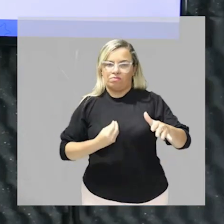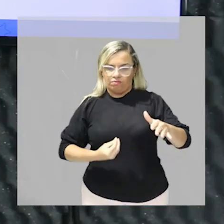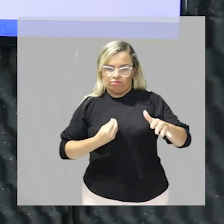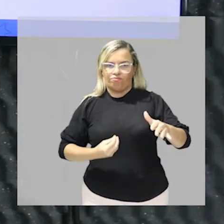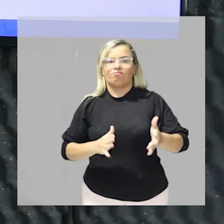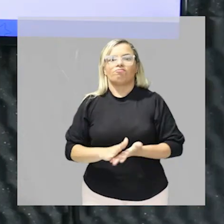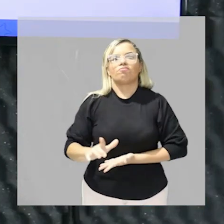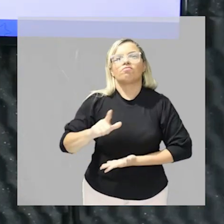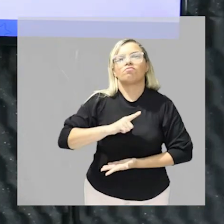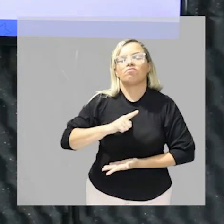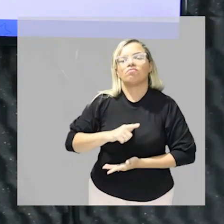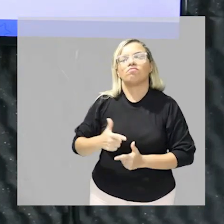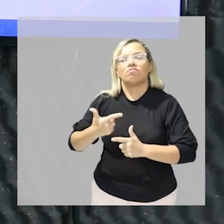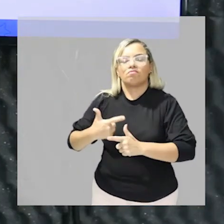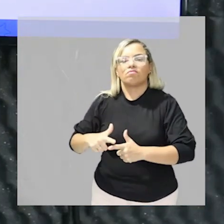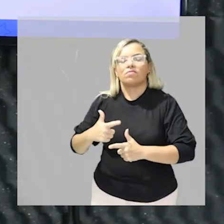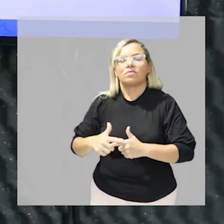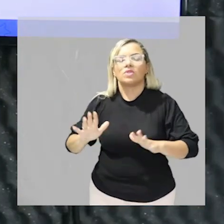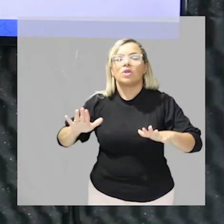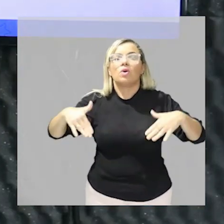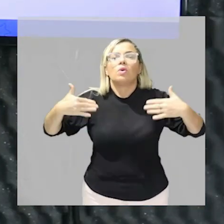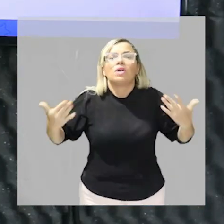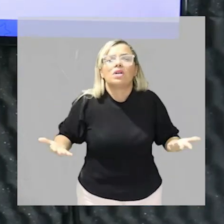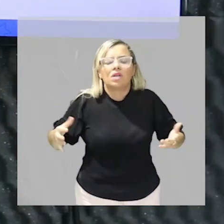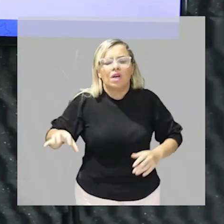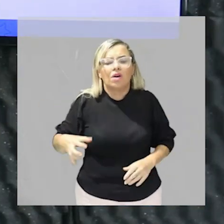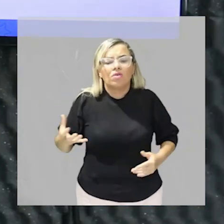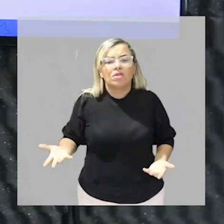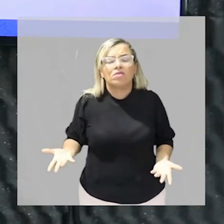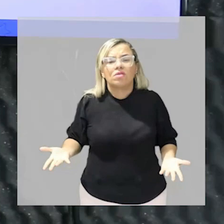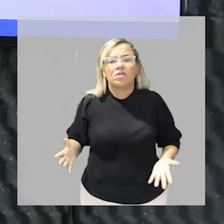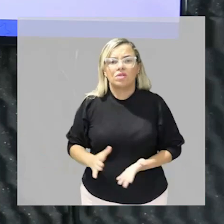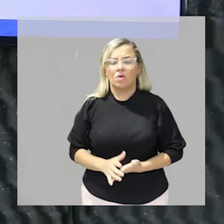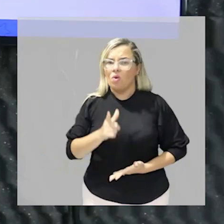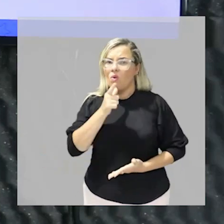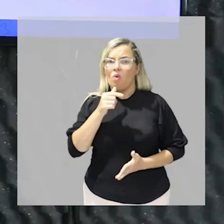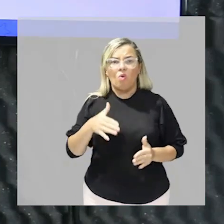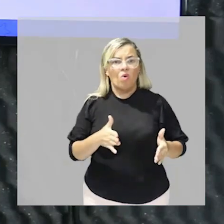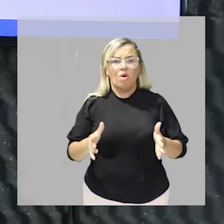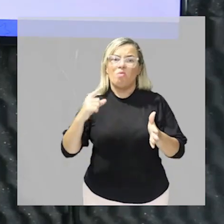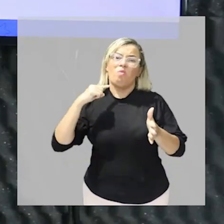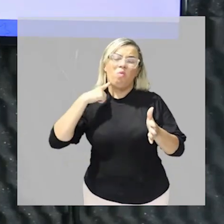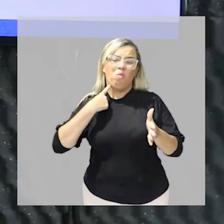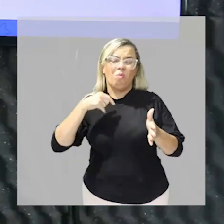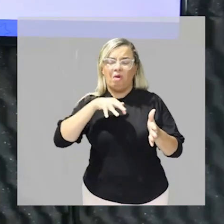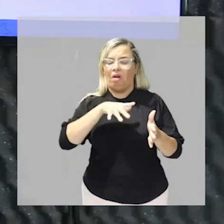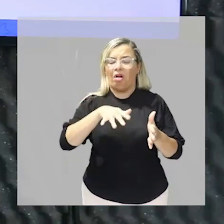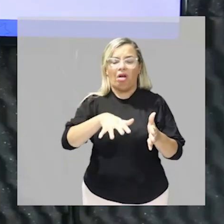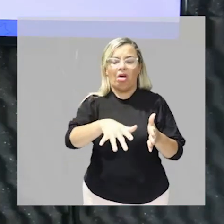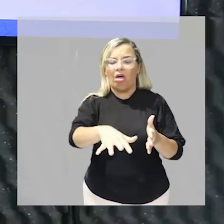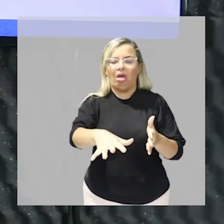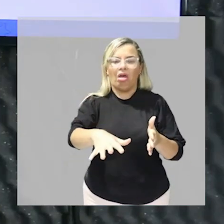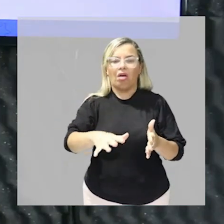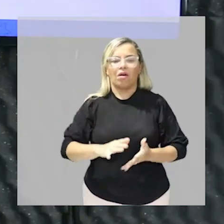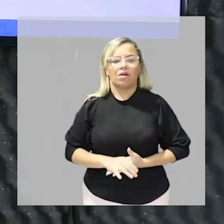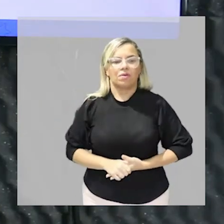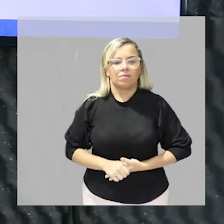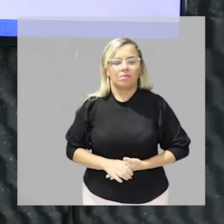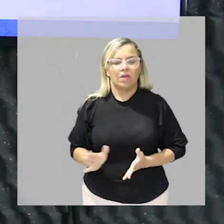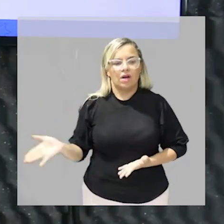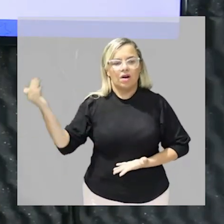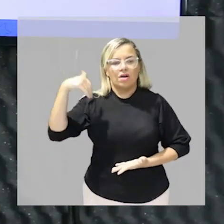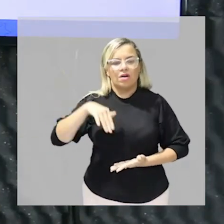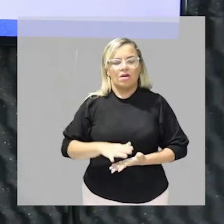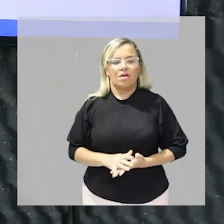um problema. O que foi que aconteceu aqui? O rio foi poluído, tá certo? Vamos agora para o comando, vamos para a questão. Agora